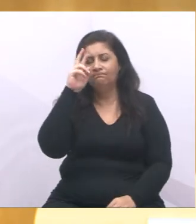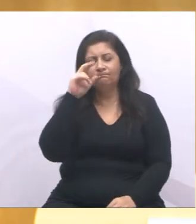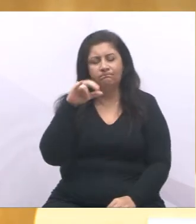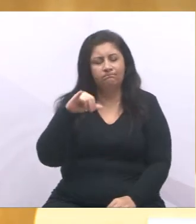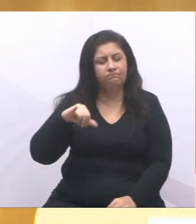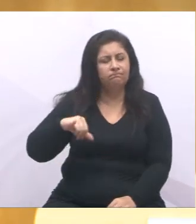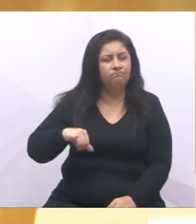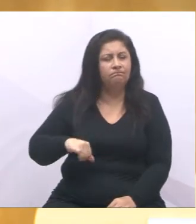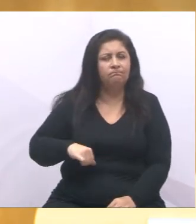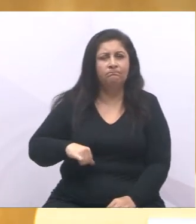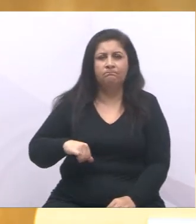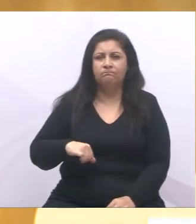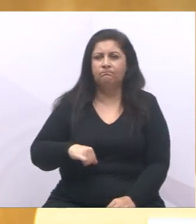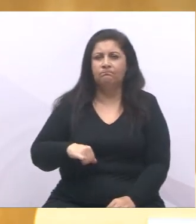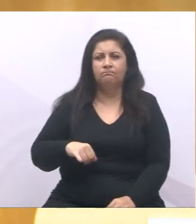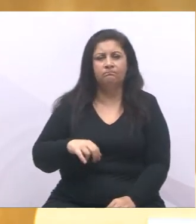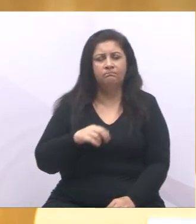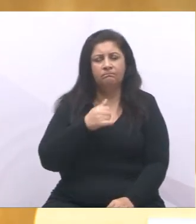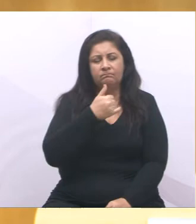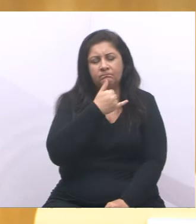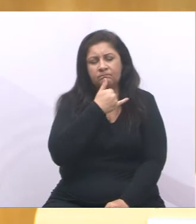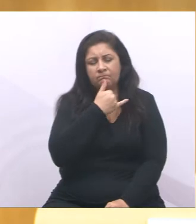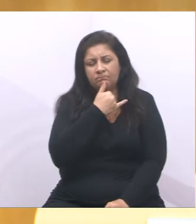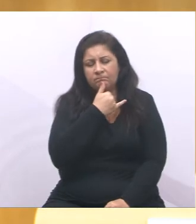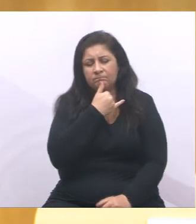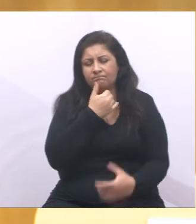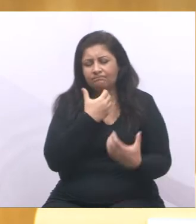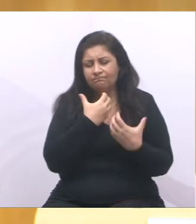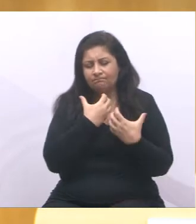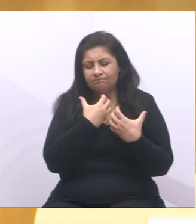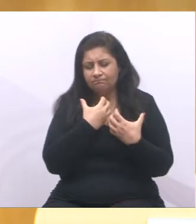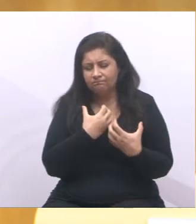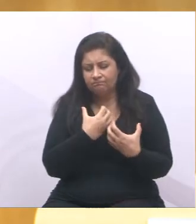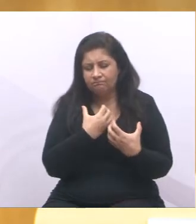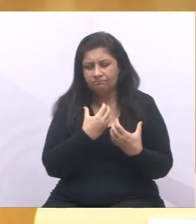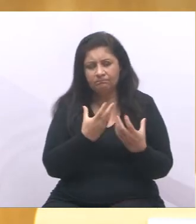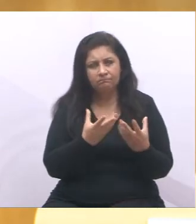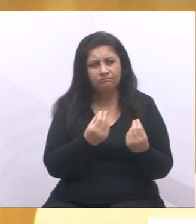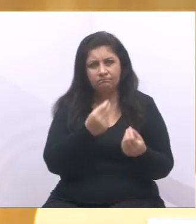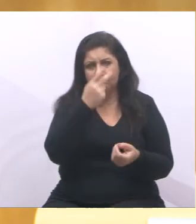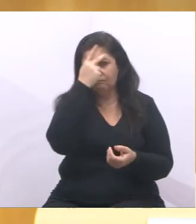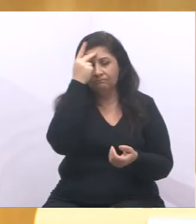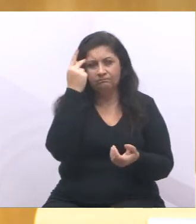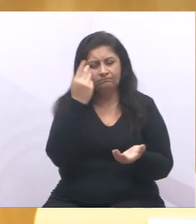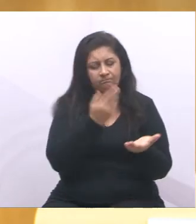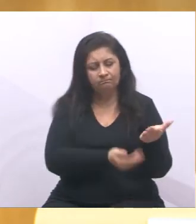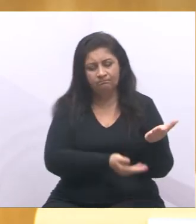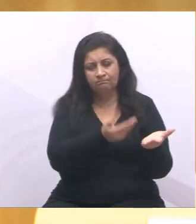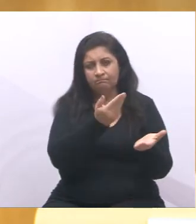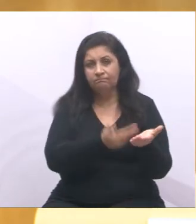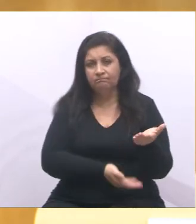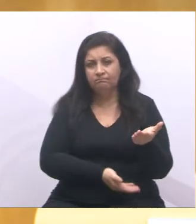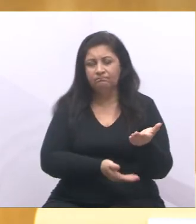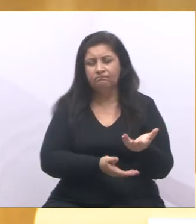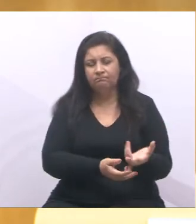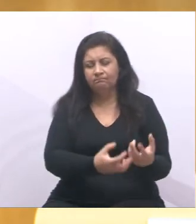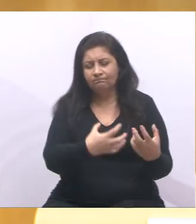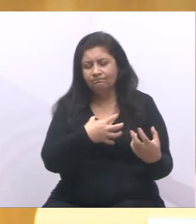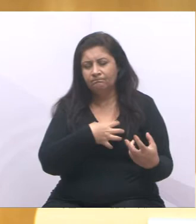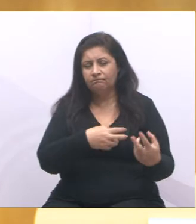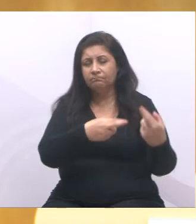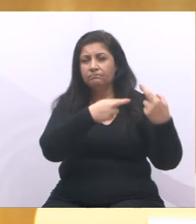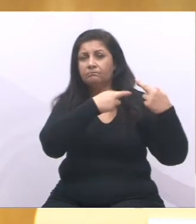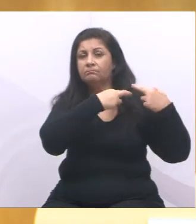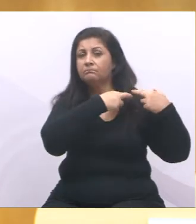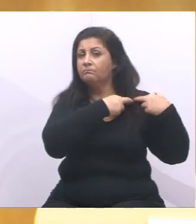dor, se reveste com o peso das perdas e com o peso da responsabilidade